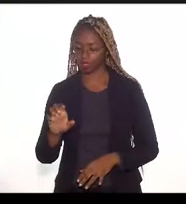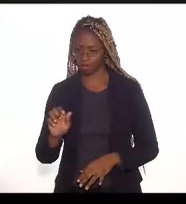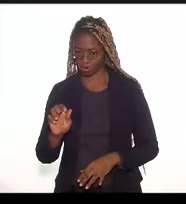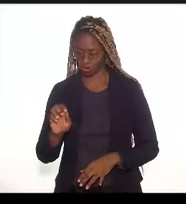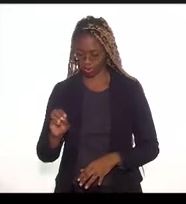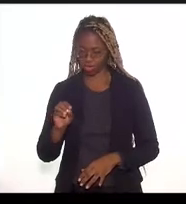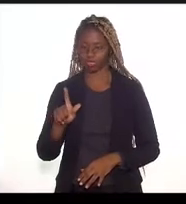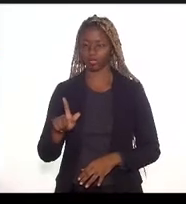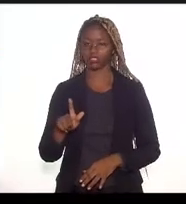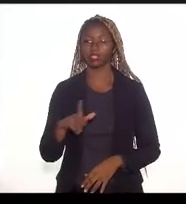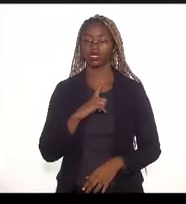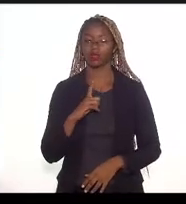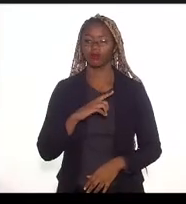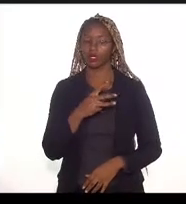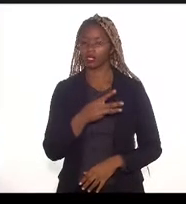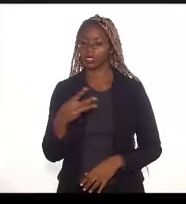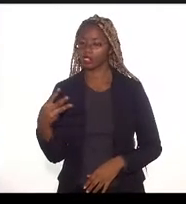33